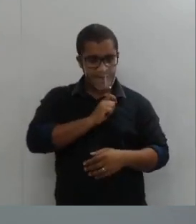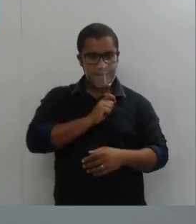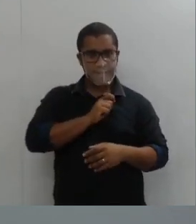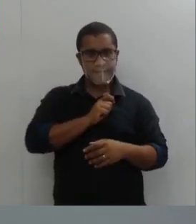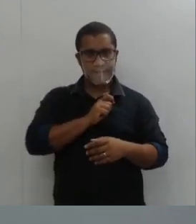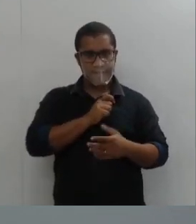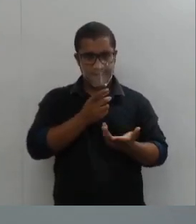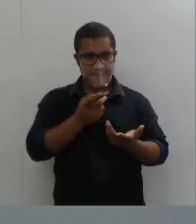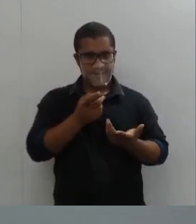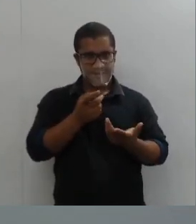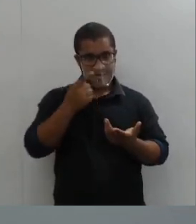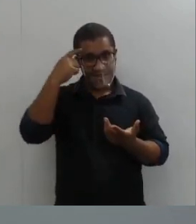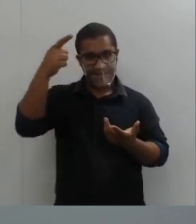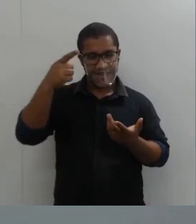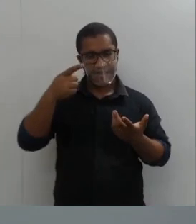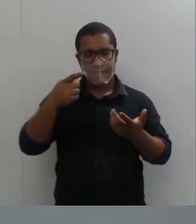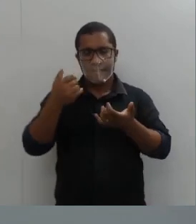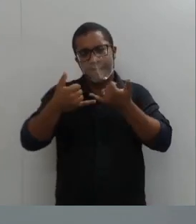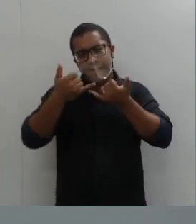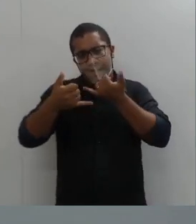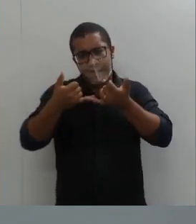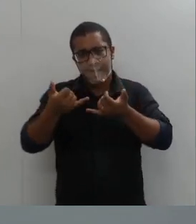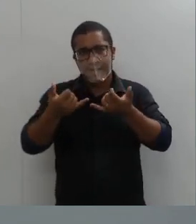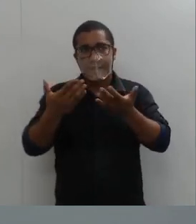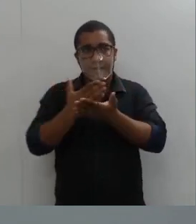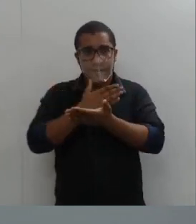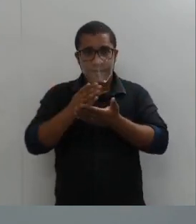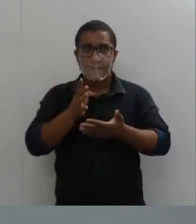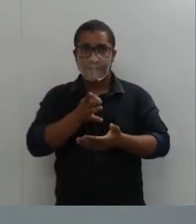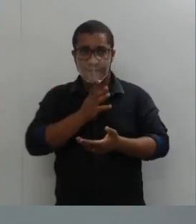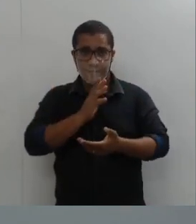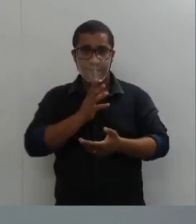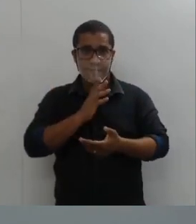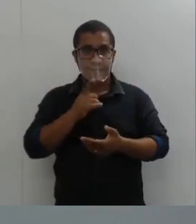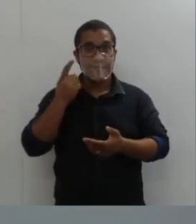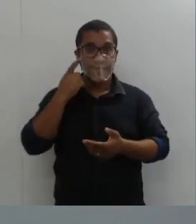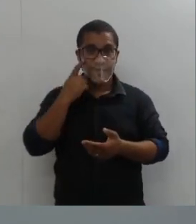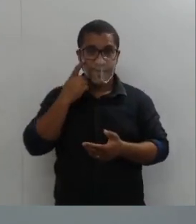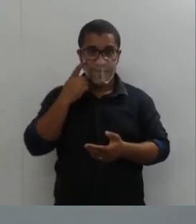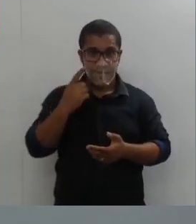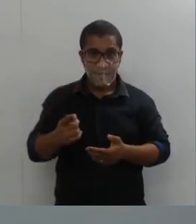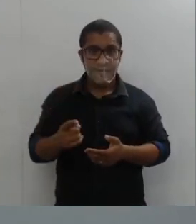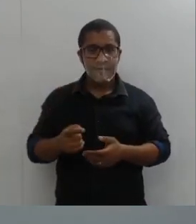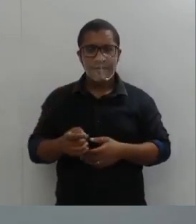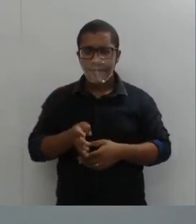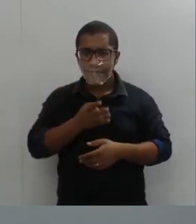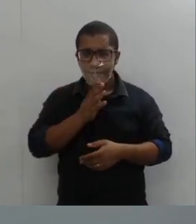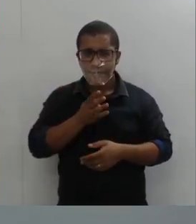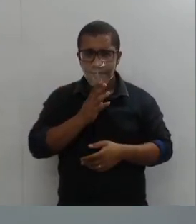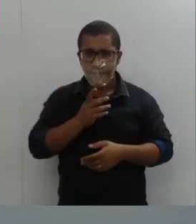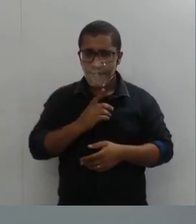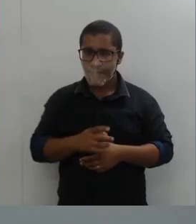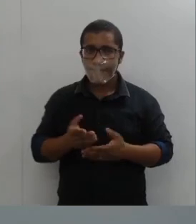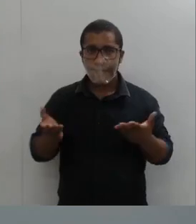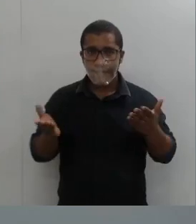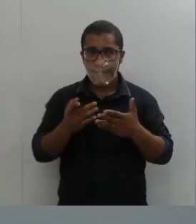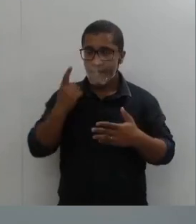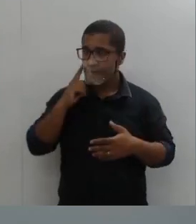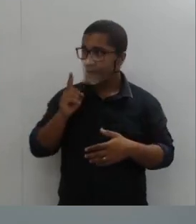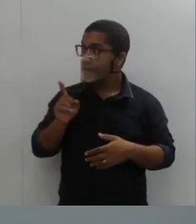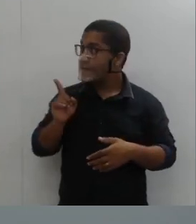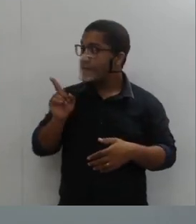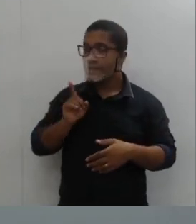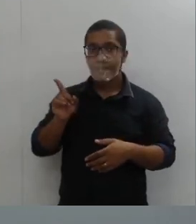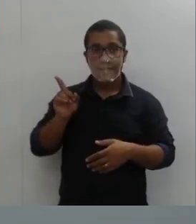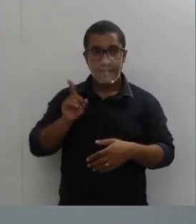é um jogo de salão. E aí a gente vai conhecer alguns tipos mais de jogos de salão. A imagem que aparece agora para vocês